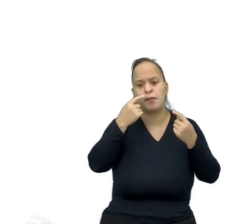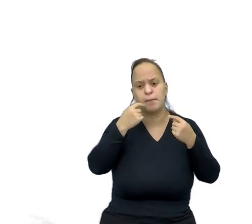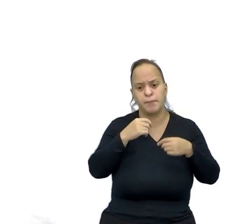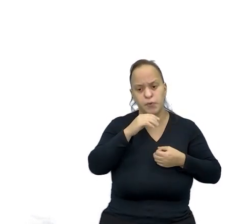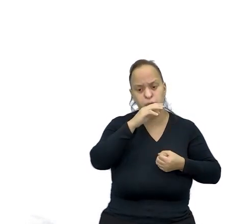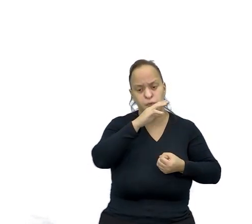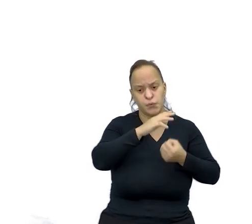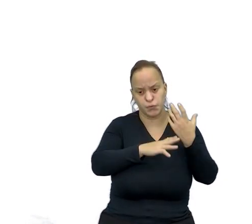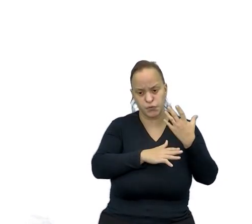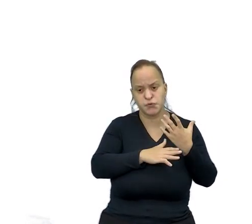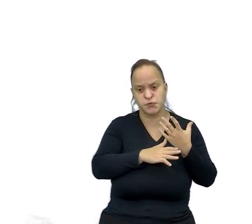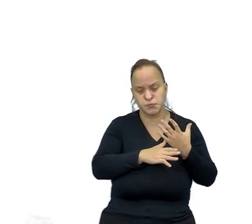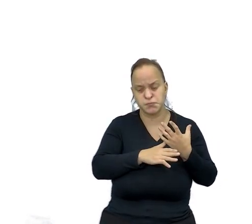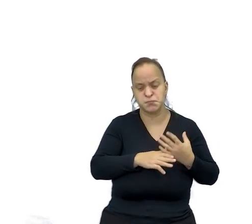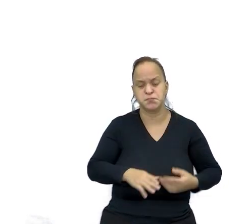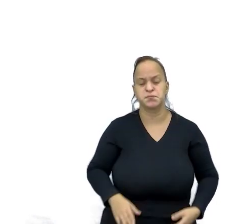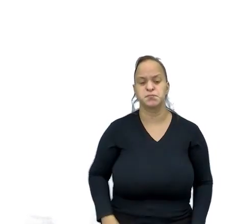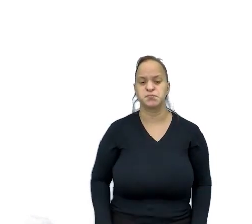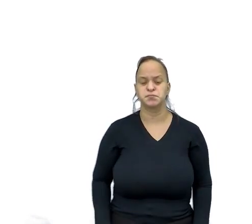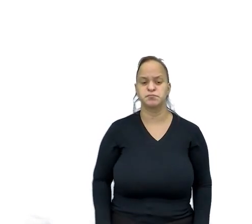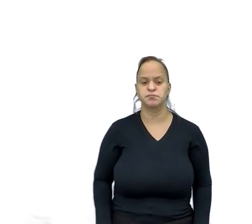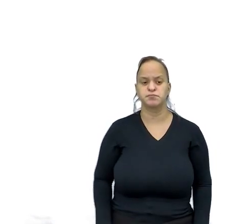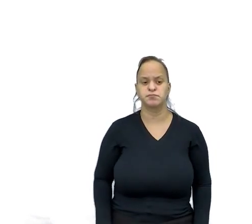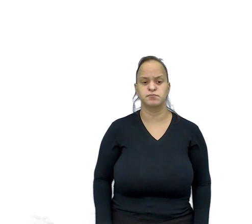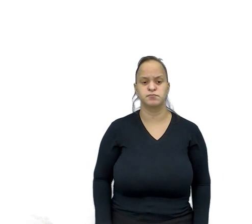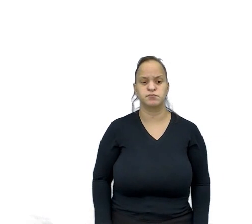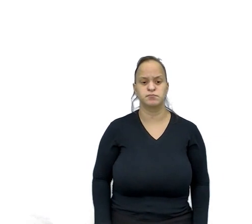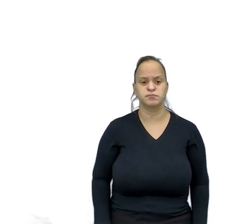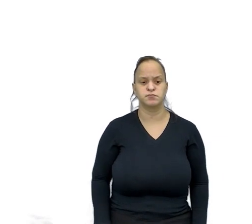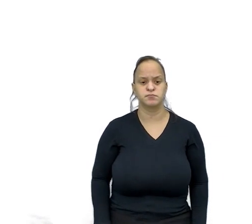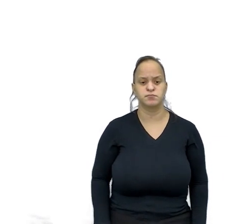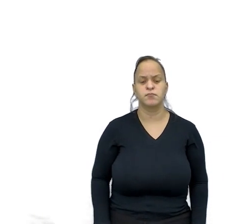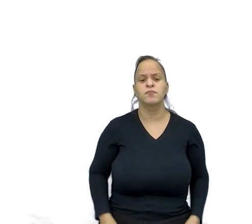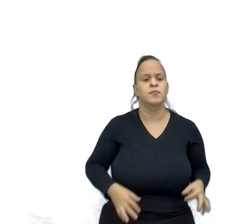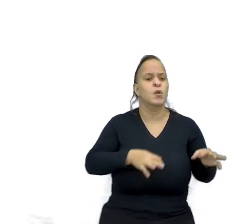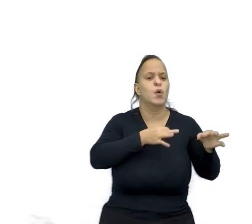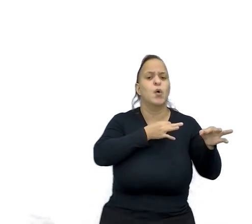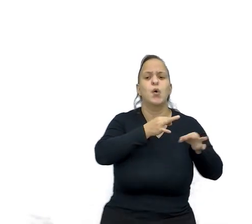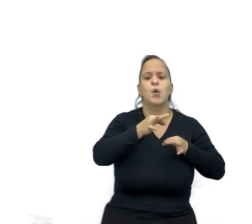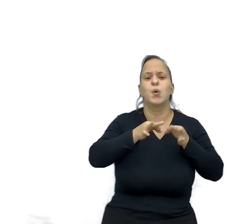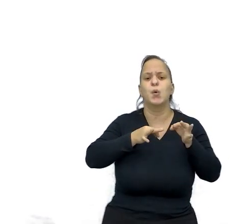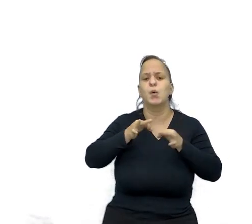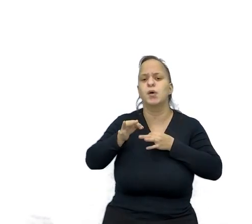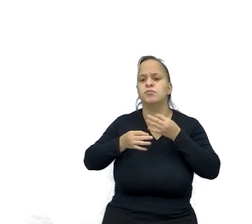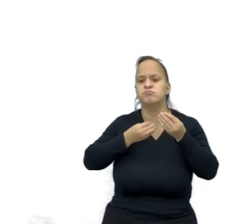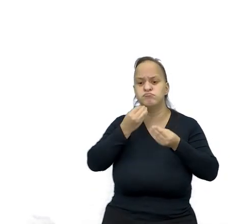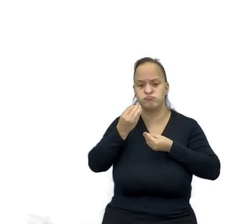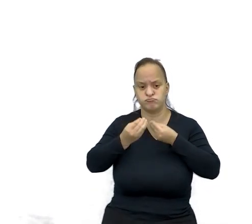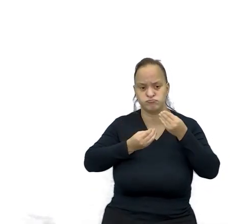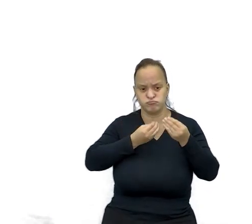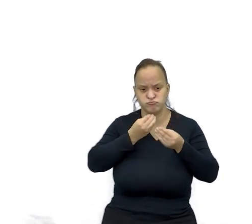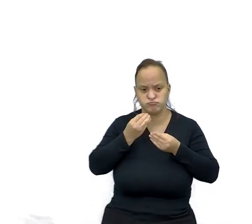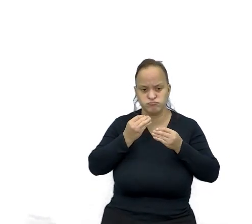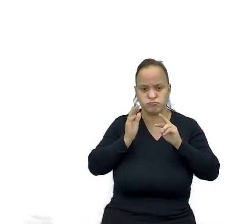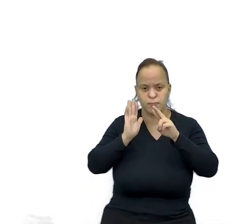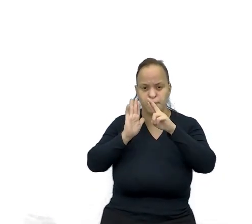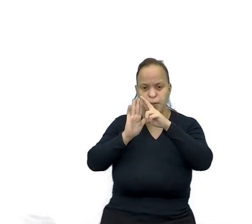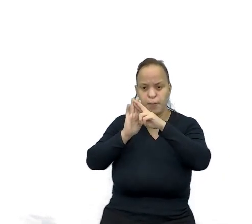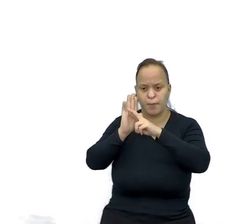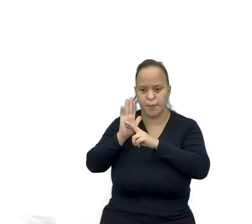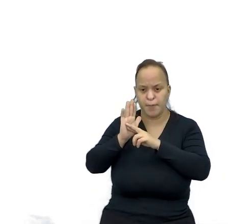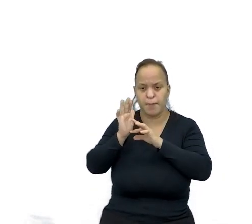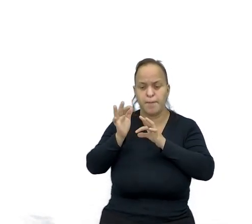o relato pessoal dessa criança. Qual que vai ser essa organização desse texto, né? Planejar roteiros